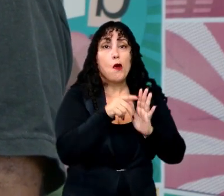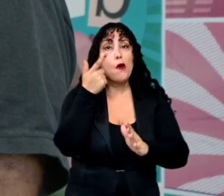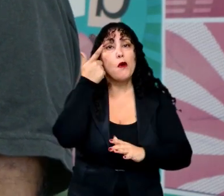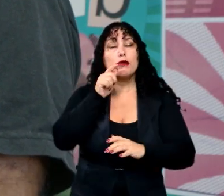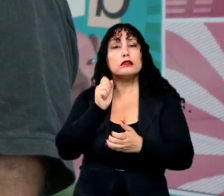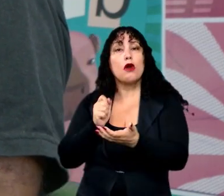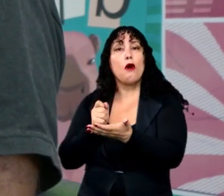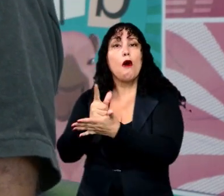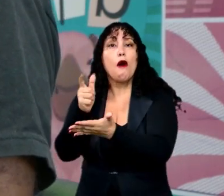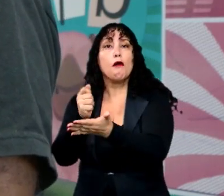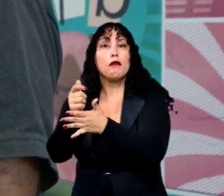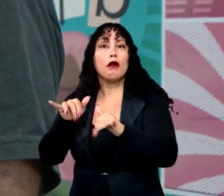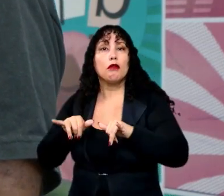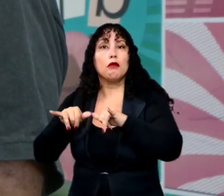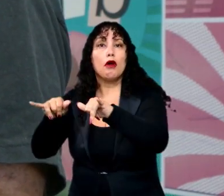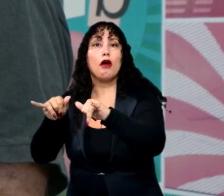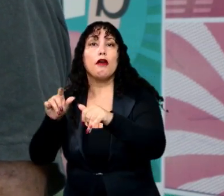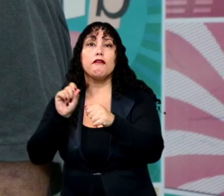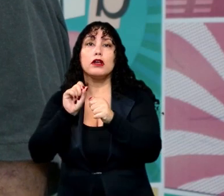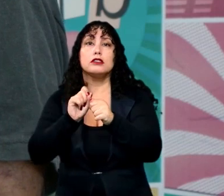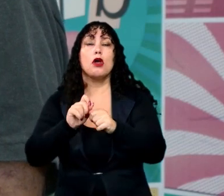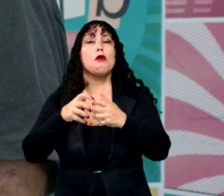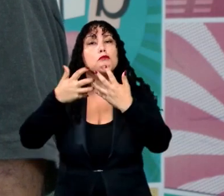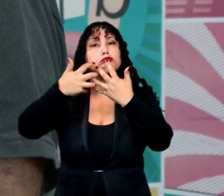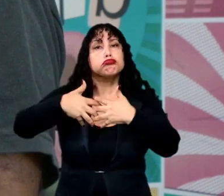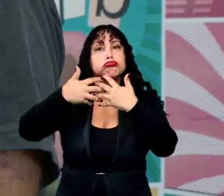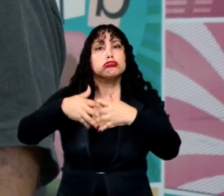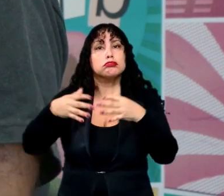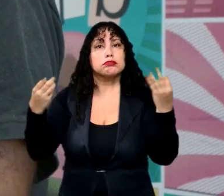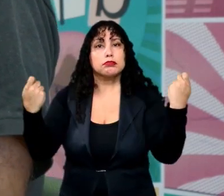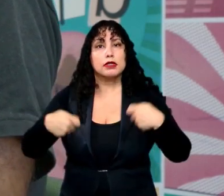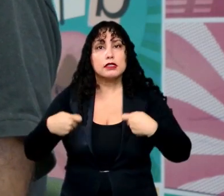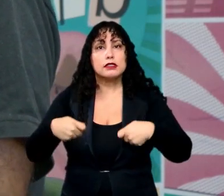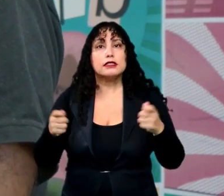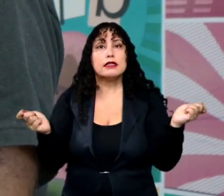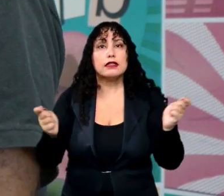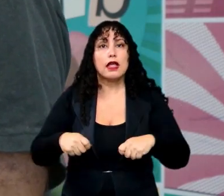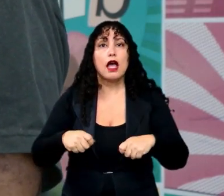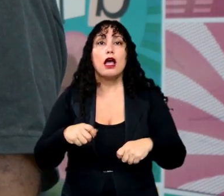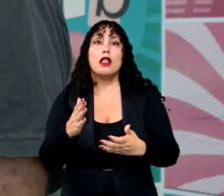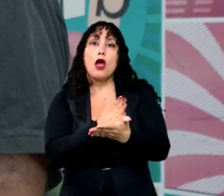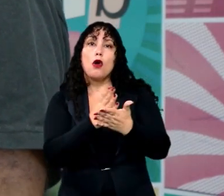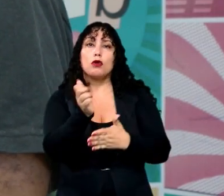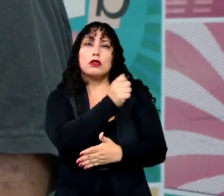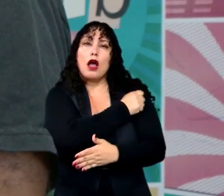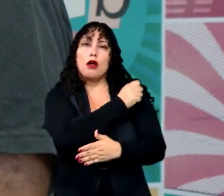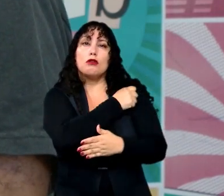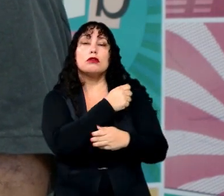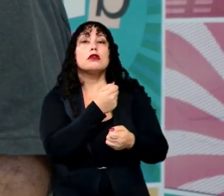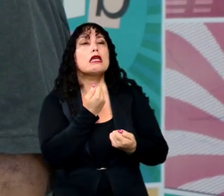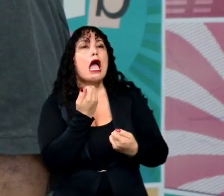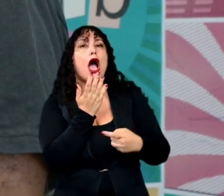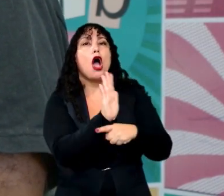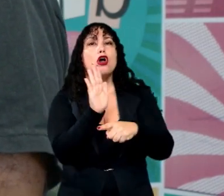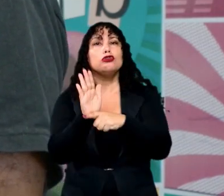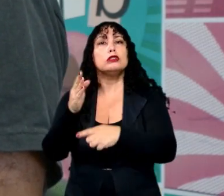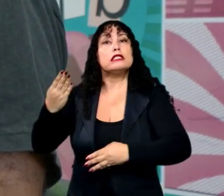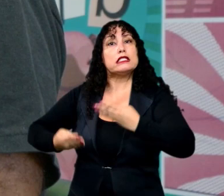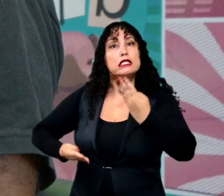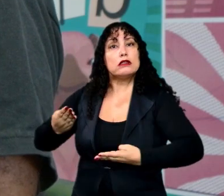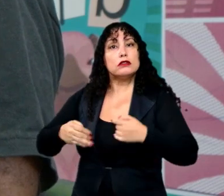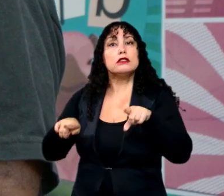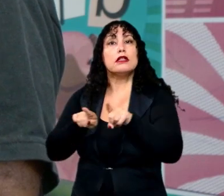mercado e fazer o processamento necessário temos alunos também que atuam na área de prestação de serviços